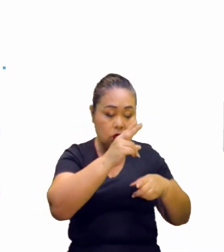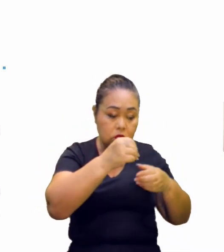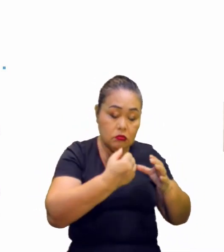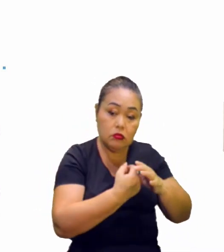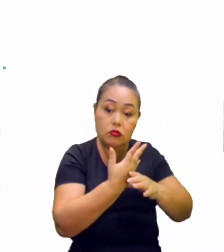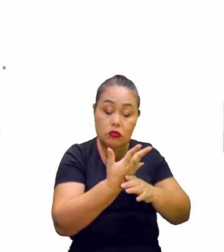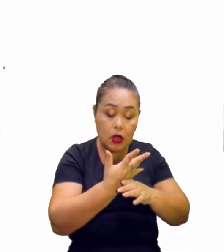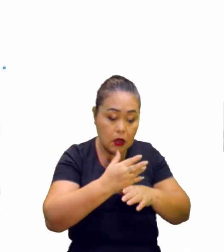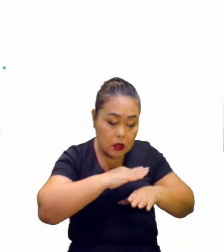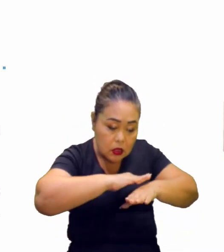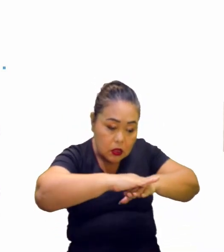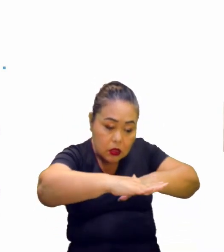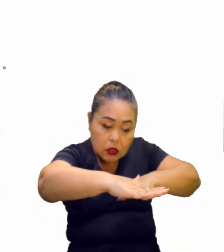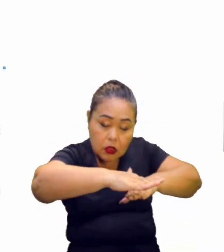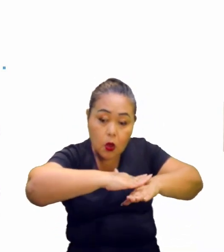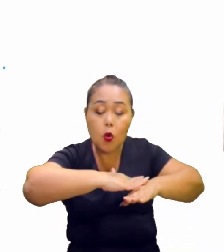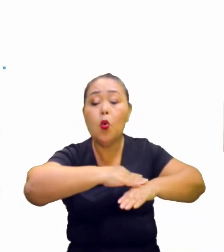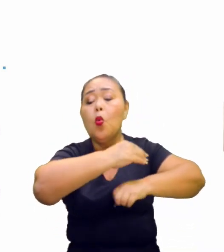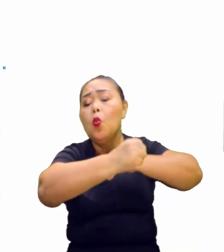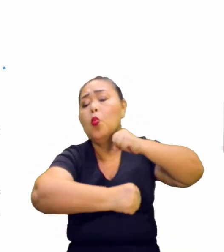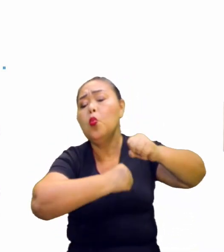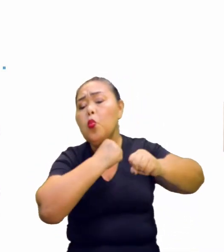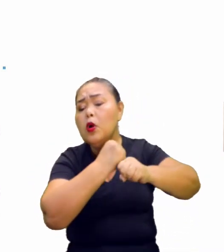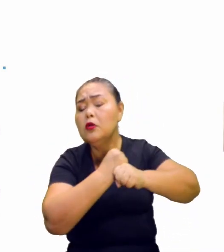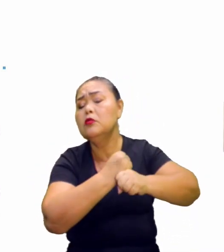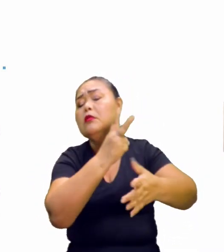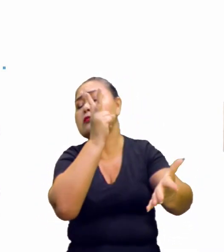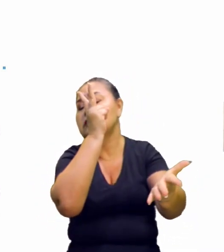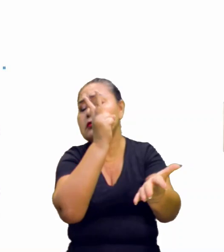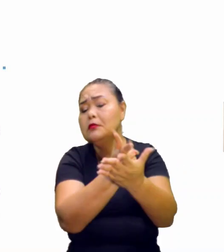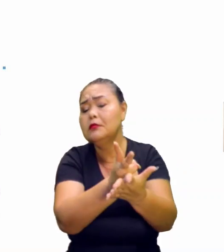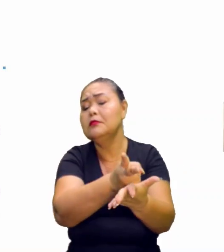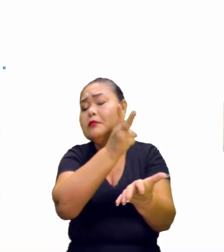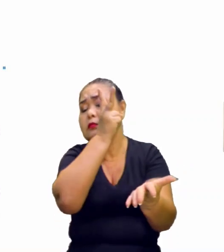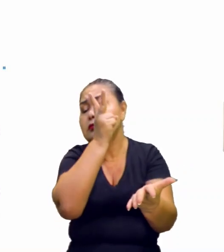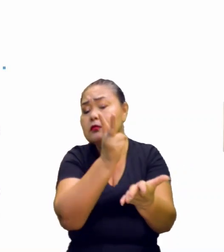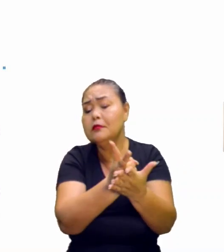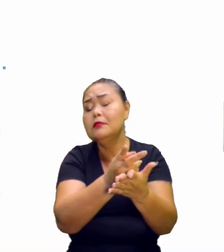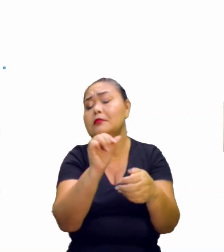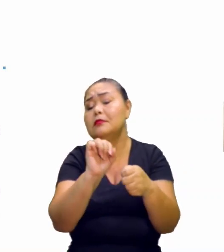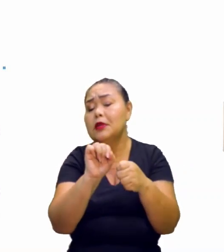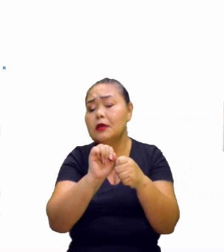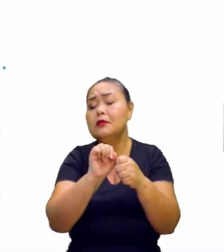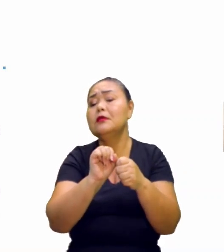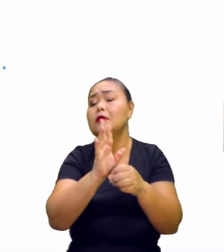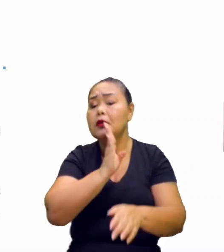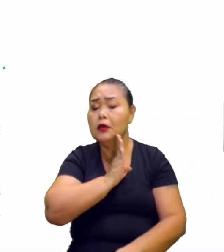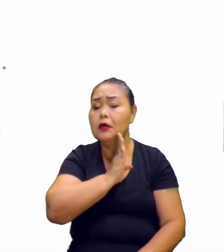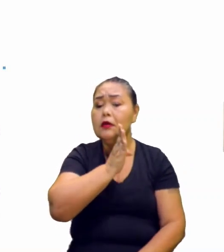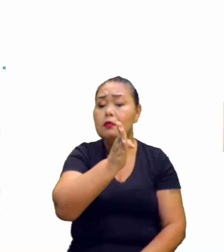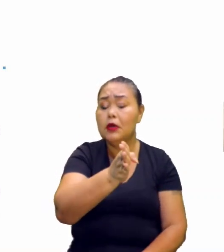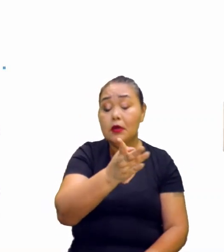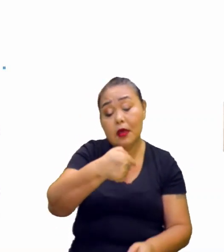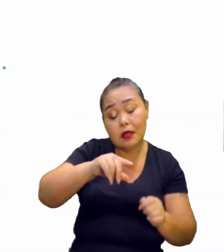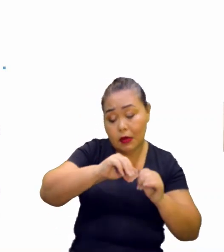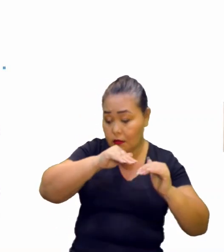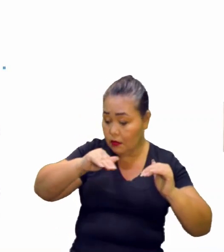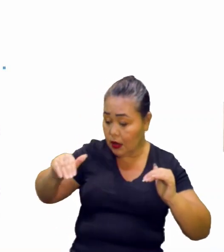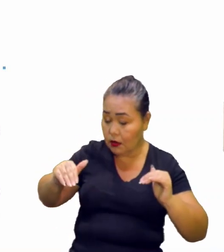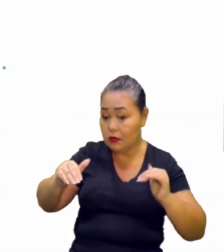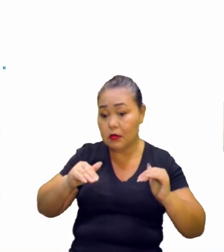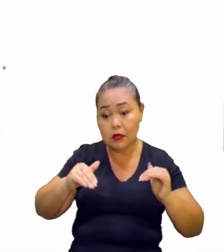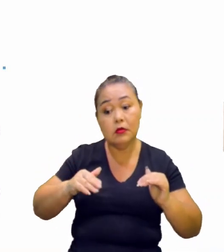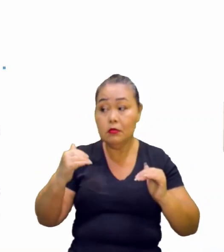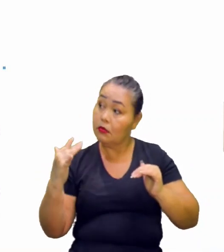solo com vegetação o ano todo, aproveitando o espaço horizontal e também vertical dessa área